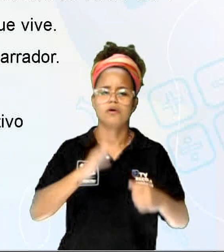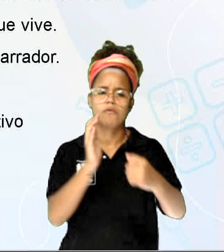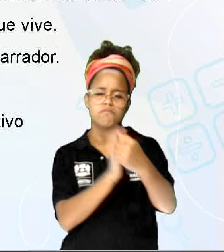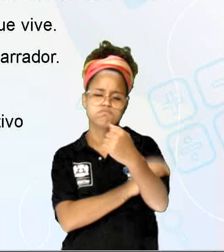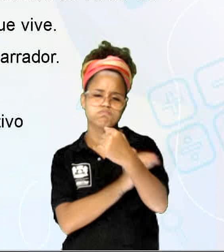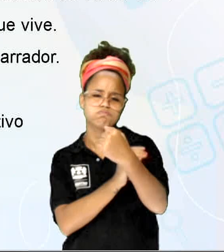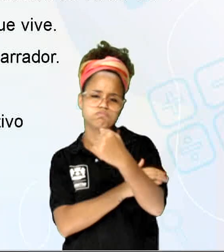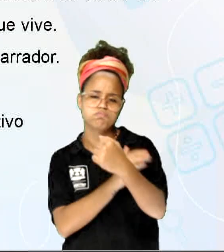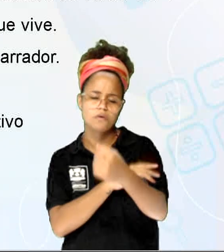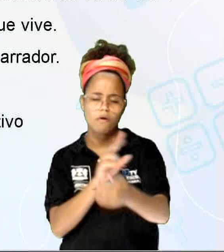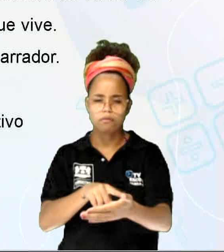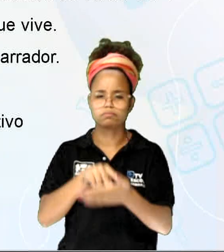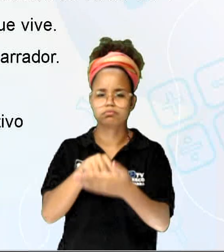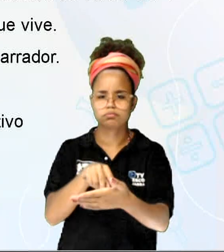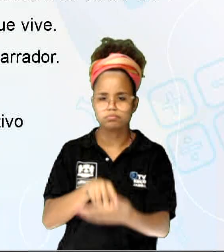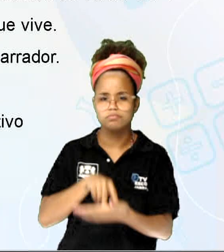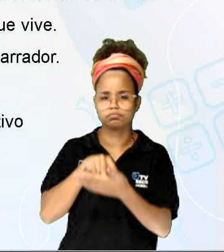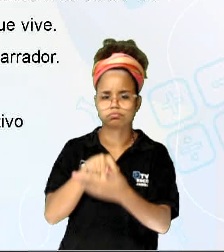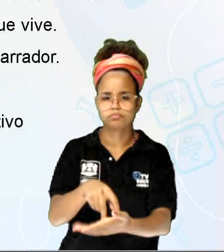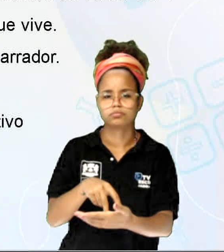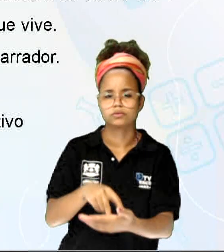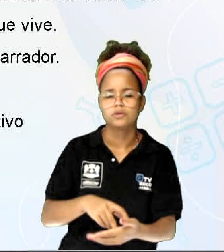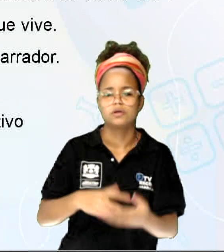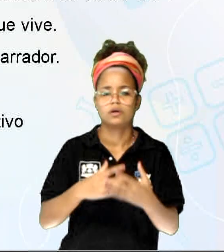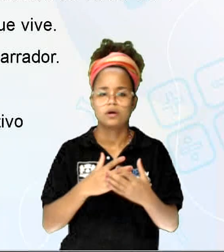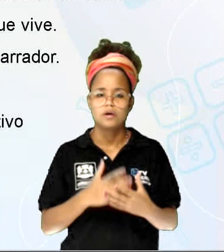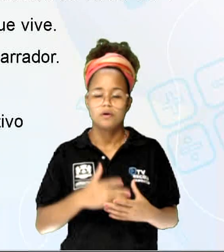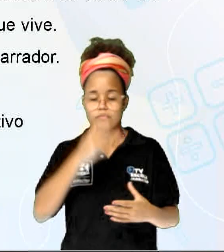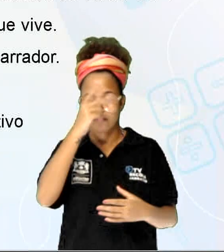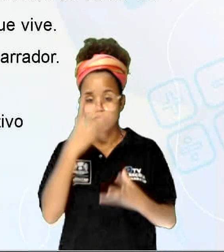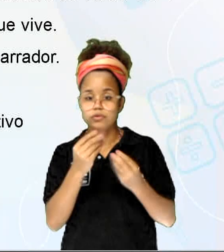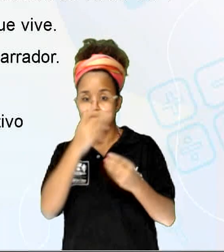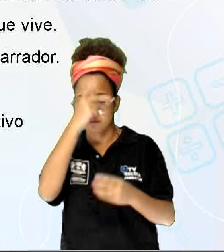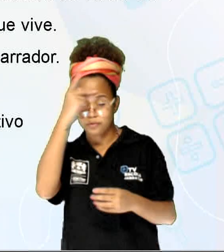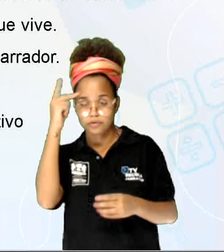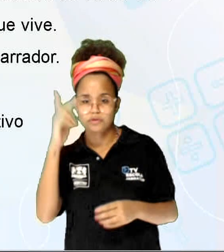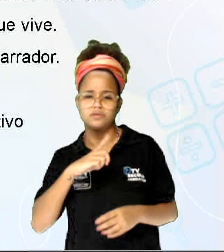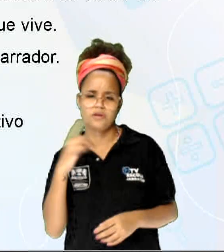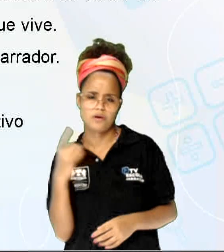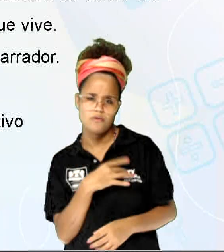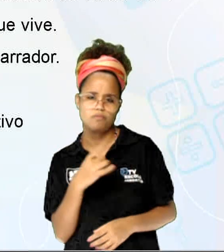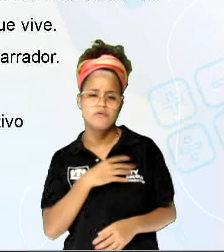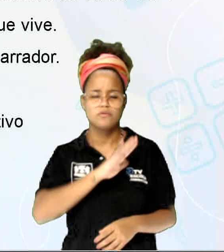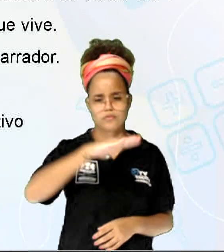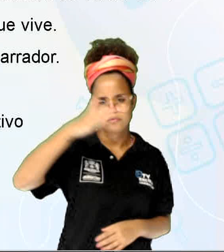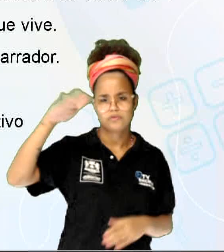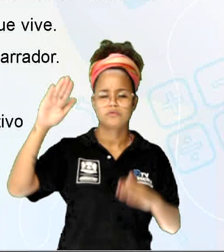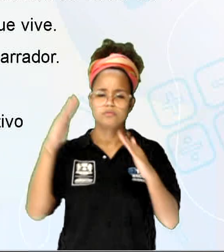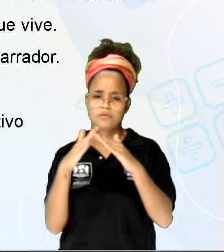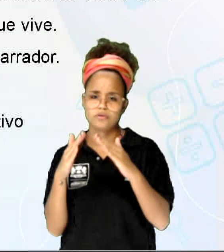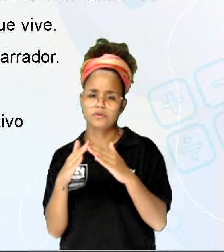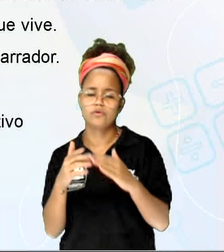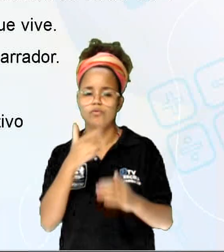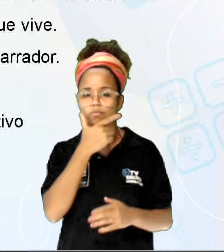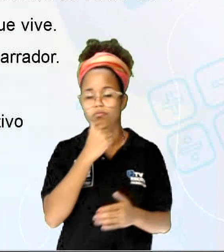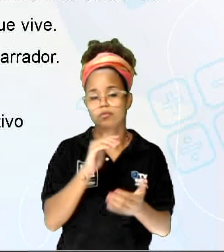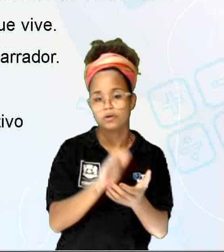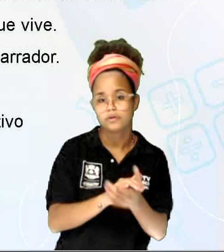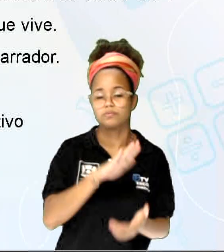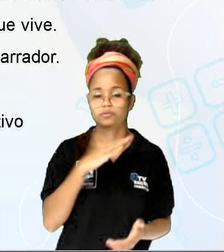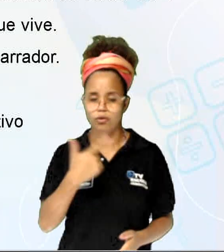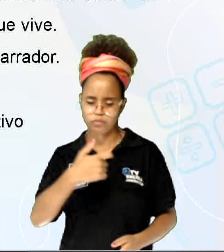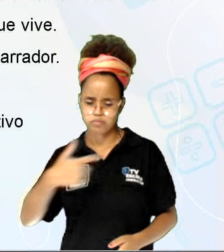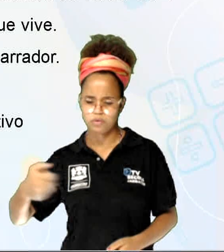e persistência. O terror admirado da favela em que morava, viúva de bandido morto com 16 tiros e muitas